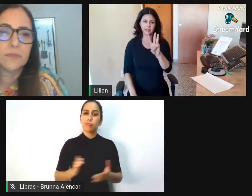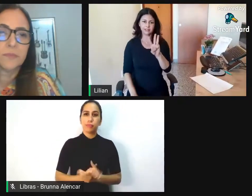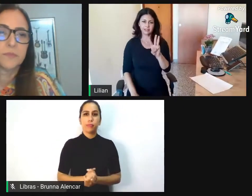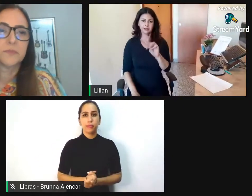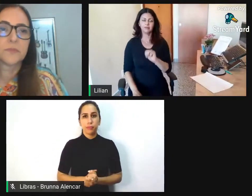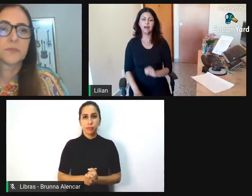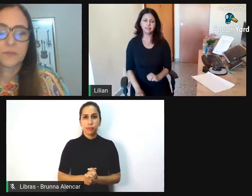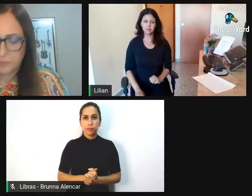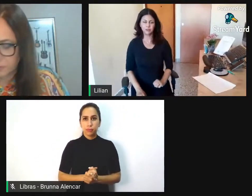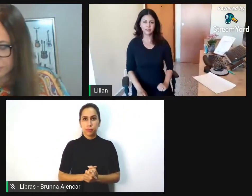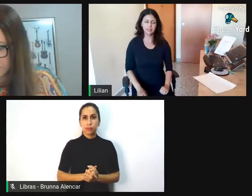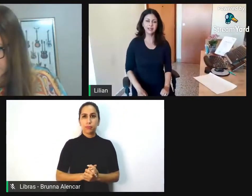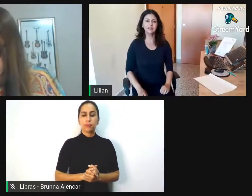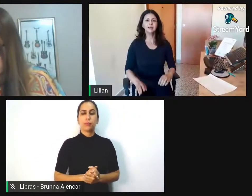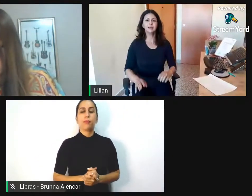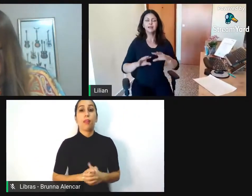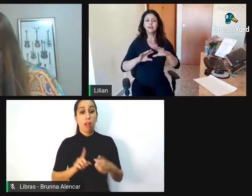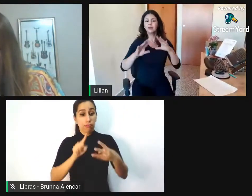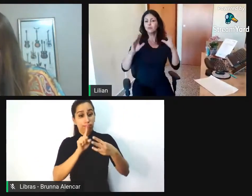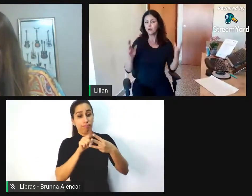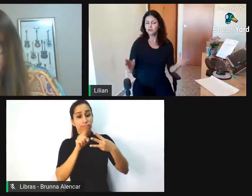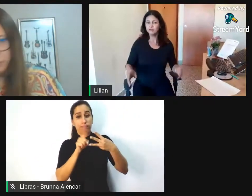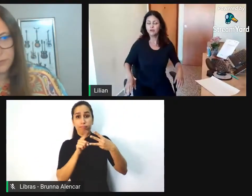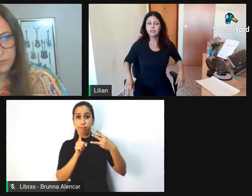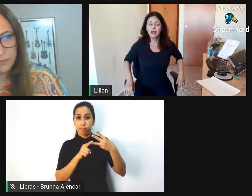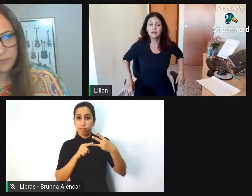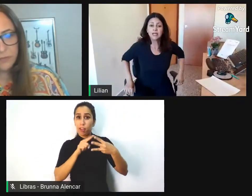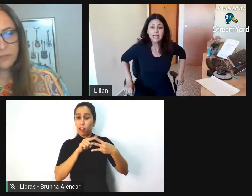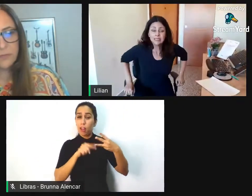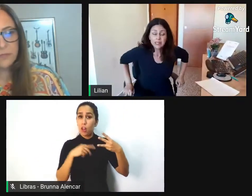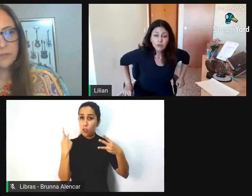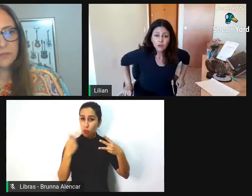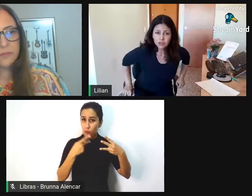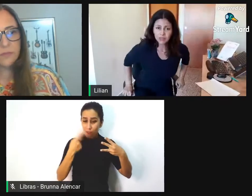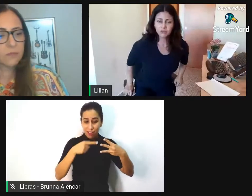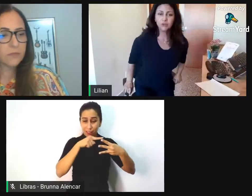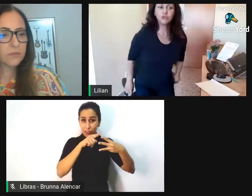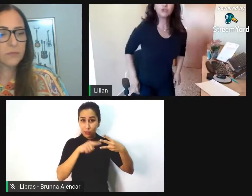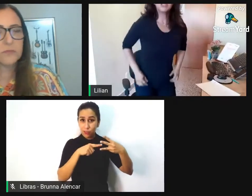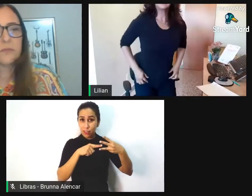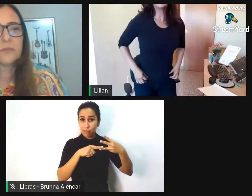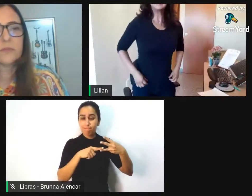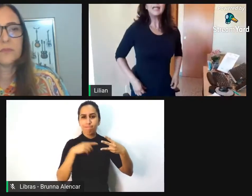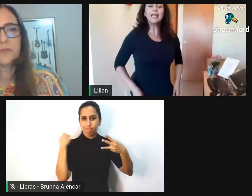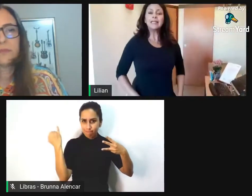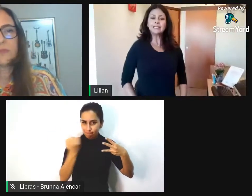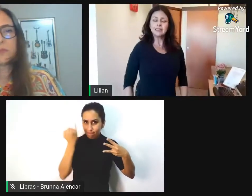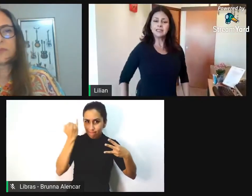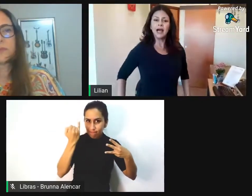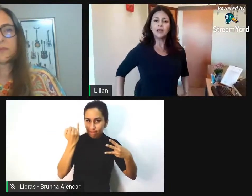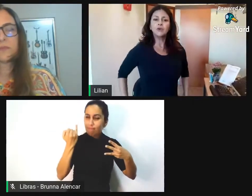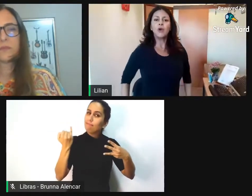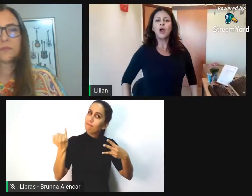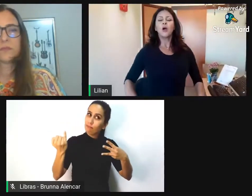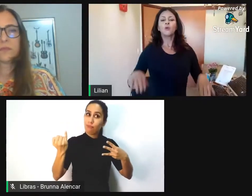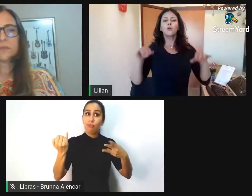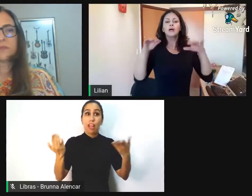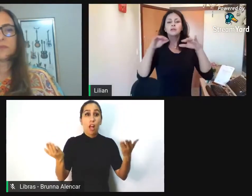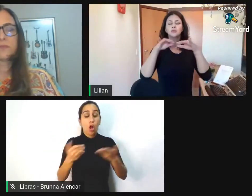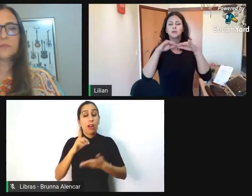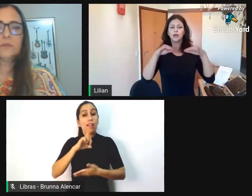dos 3 básicos, né? Que não pode faltar. Tem um outro ajuste que ele é